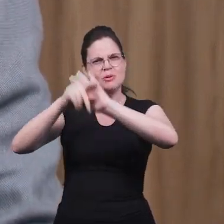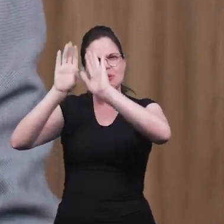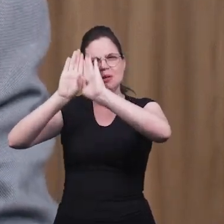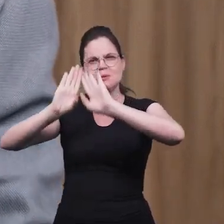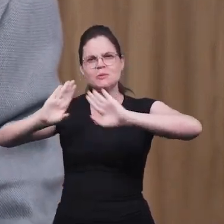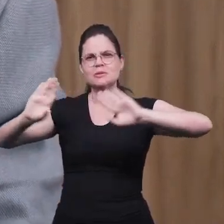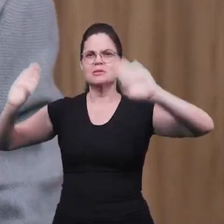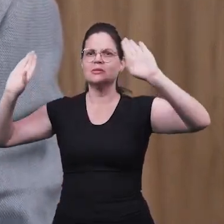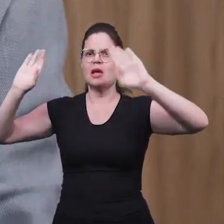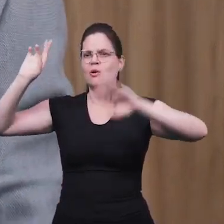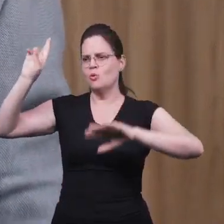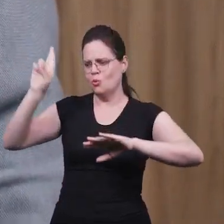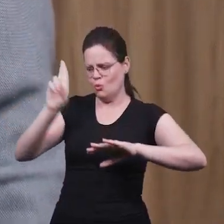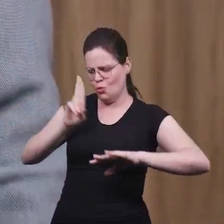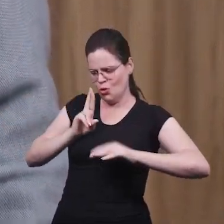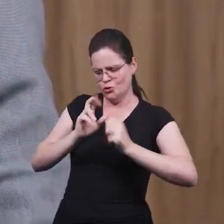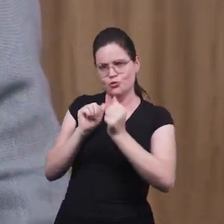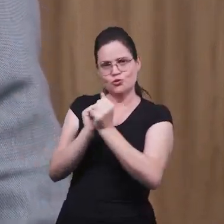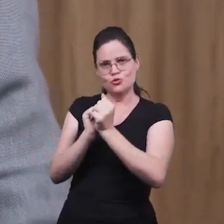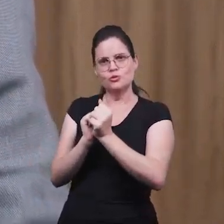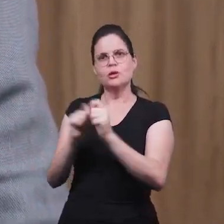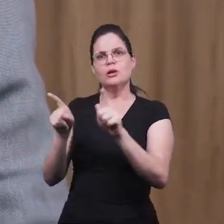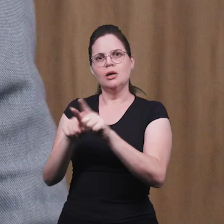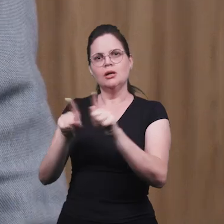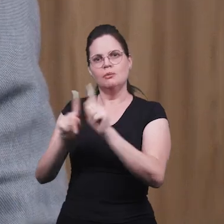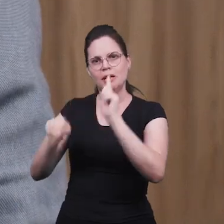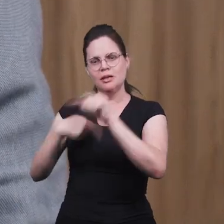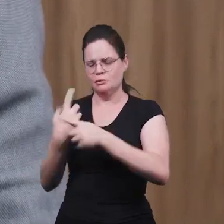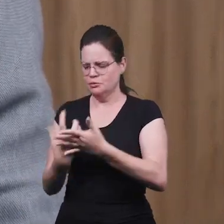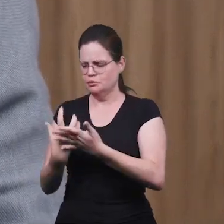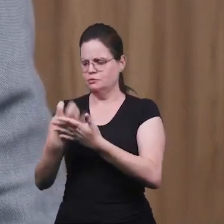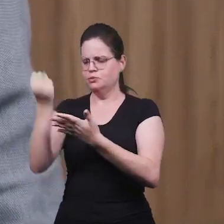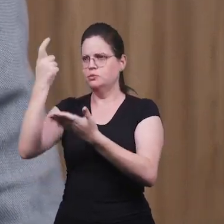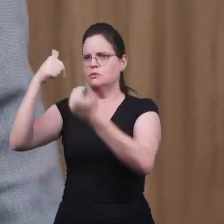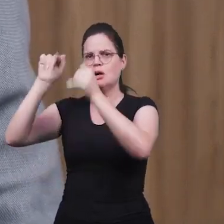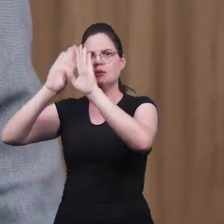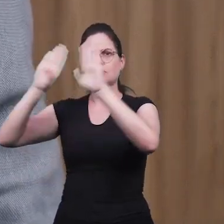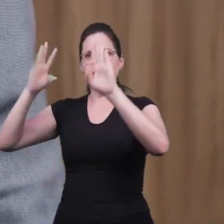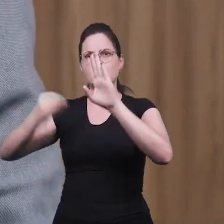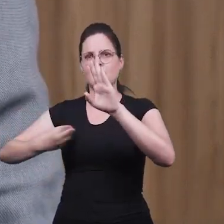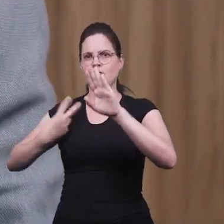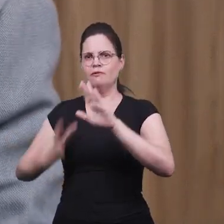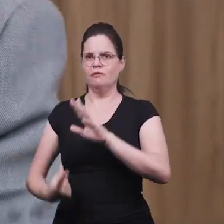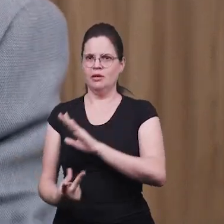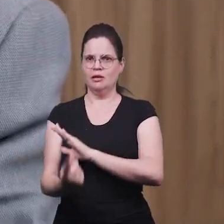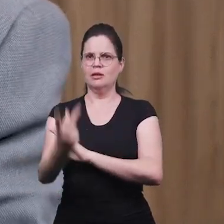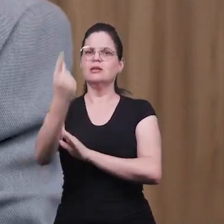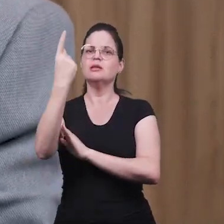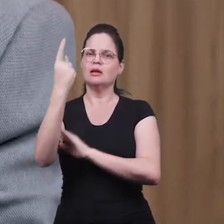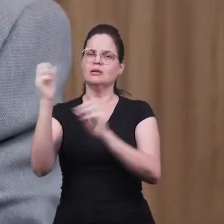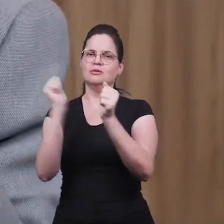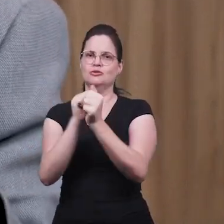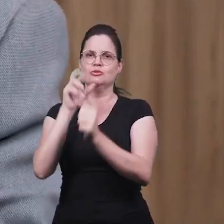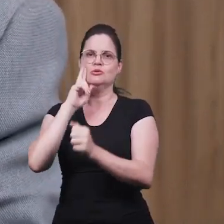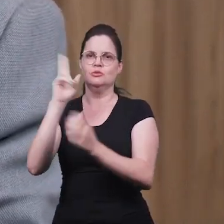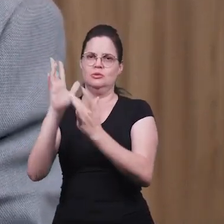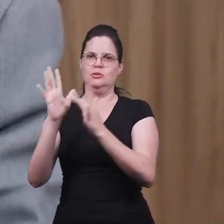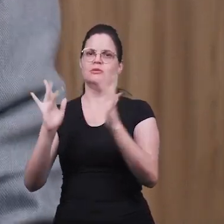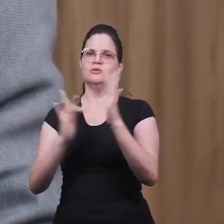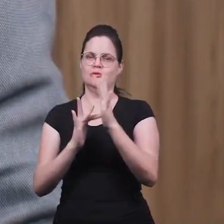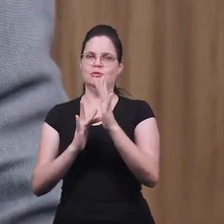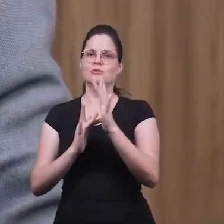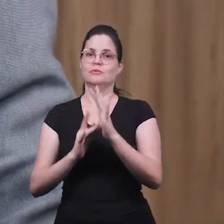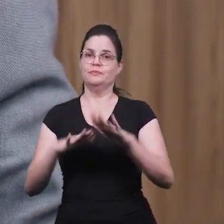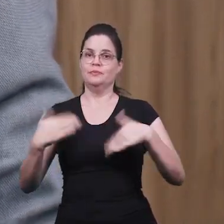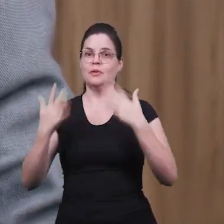Senhor, a sua presença, e mais ainda no porvir, a vida eterna, e como eu disse, a vida eterna com